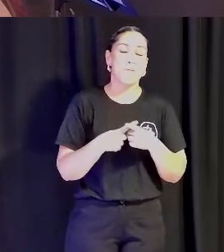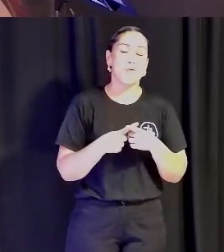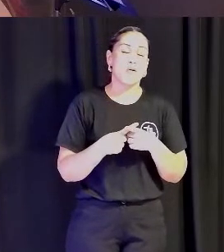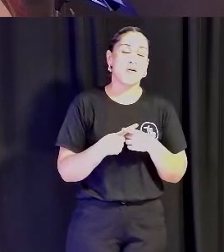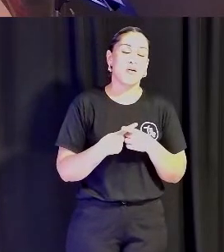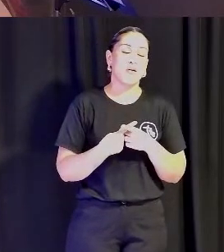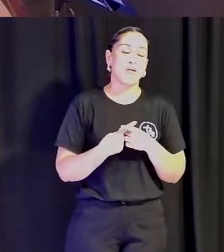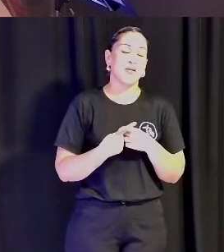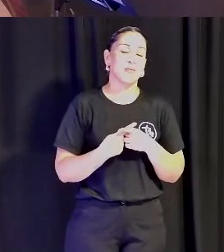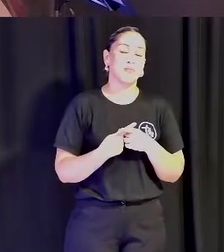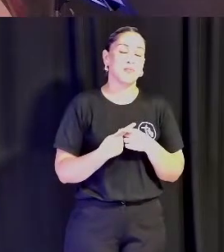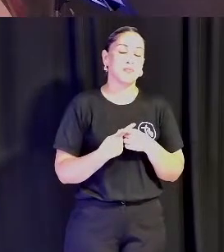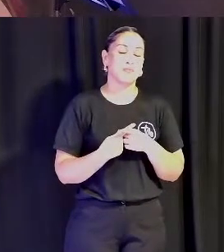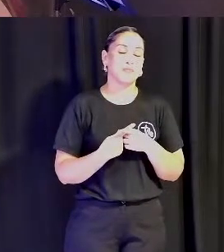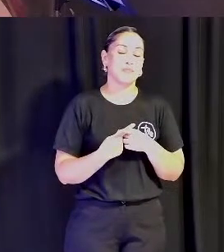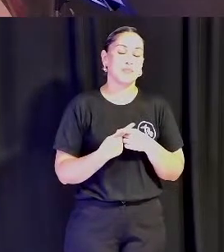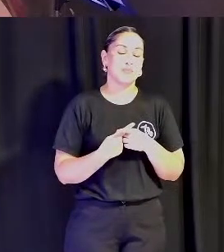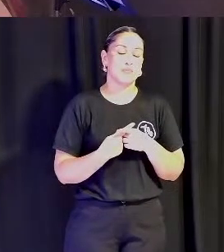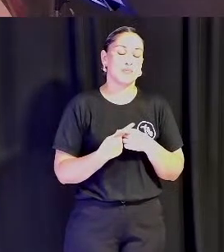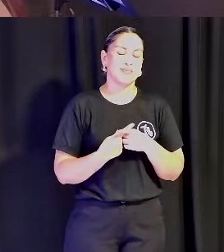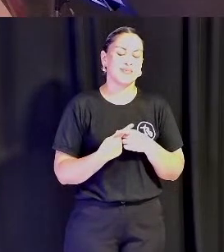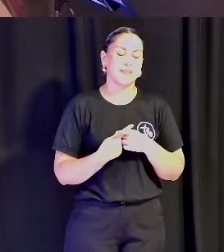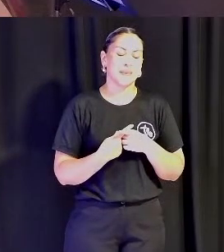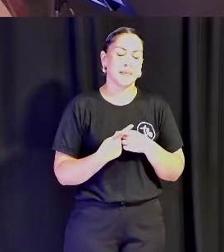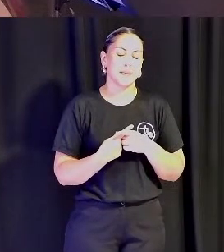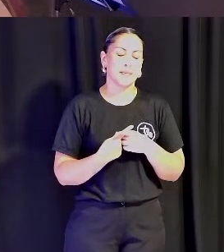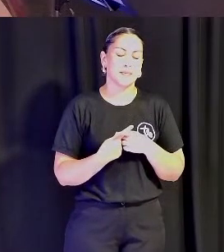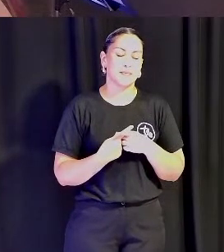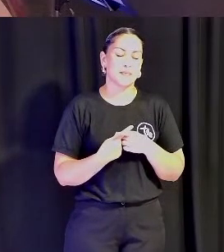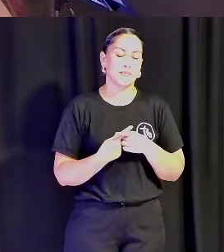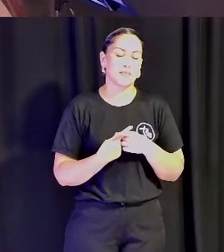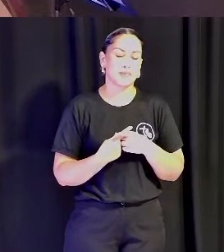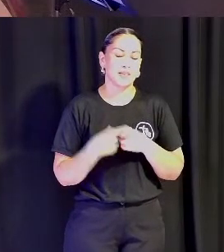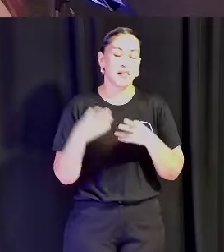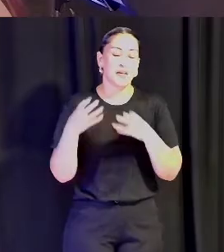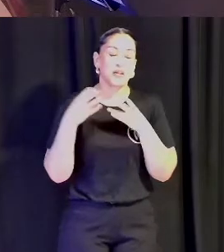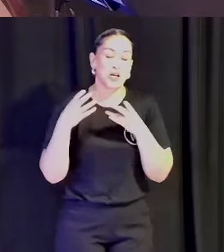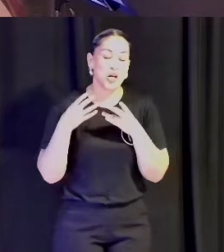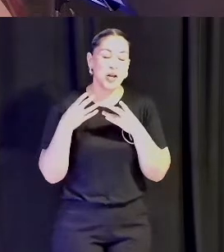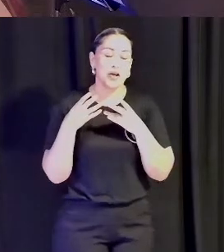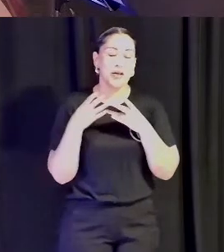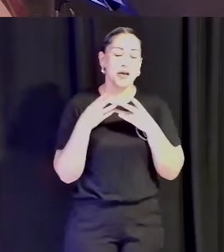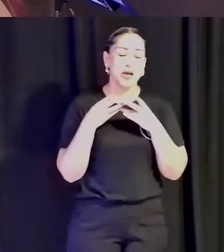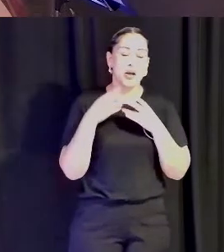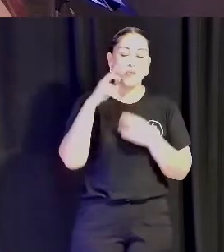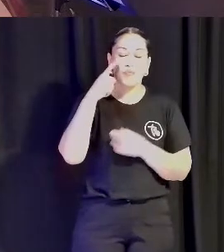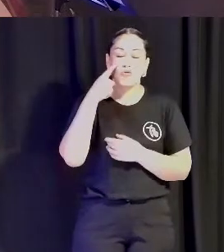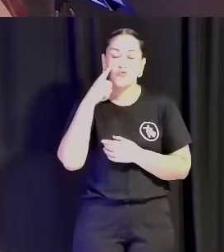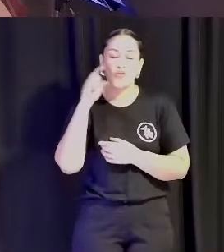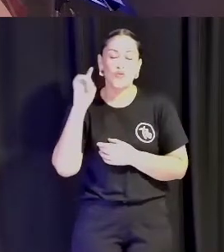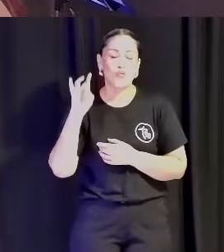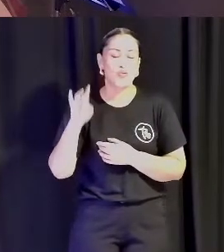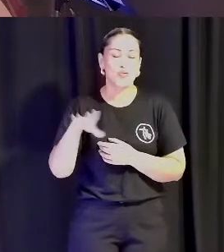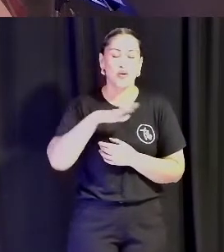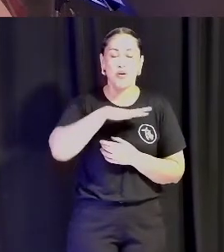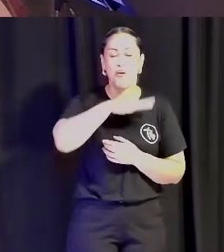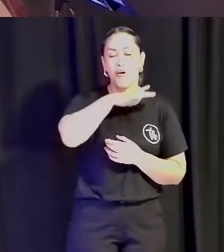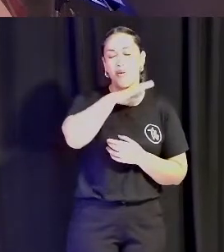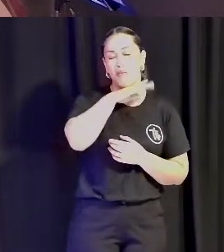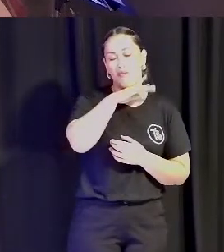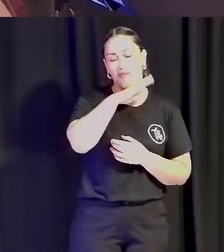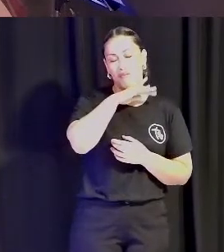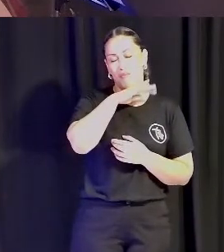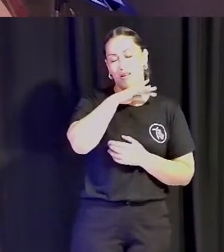olhos, não poucas vezes, incidem nas coisas ruins, até mesmo naquilo que nós